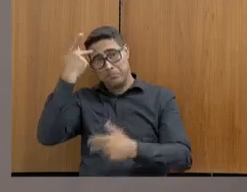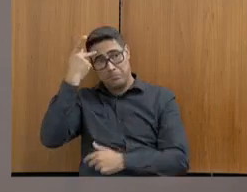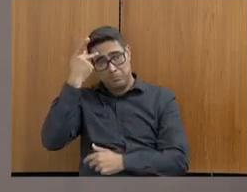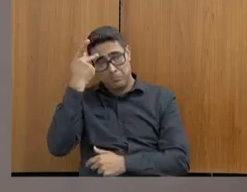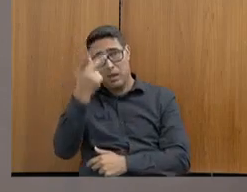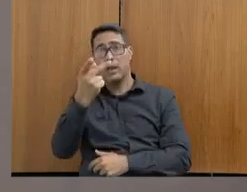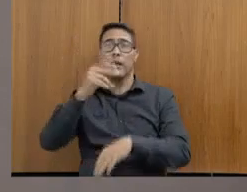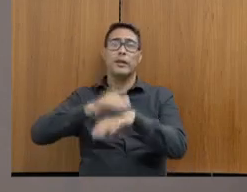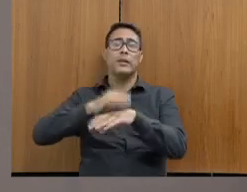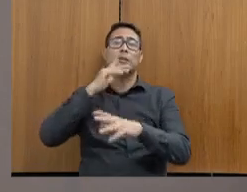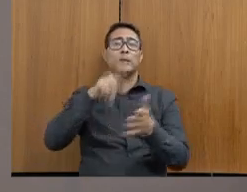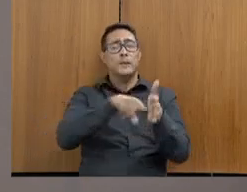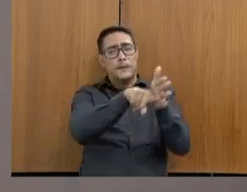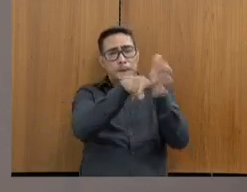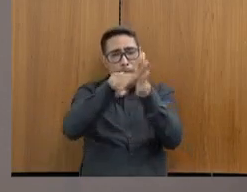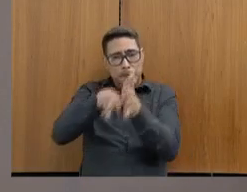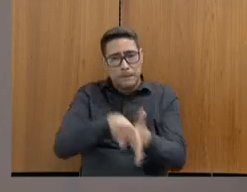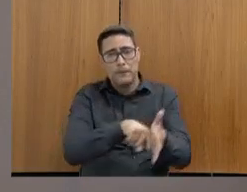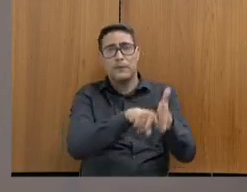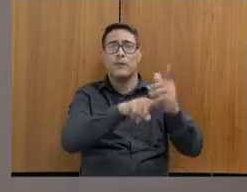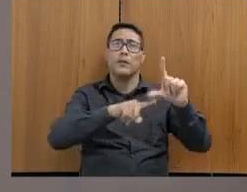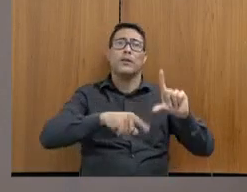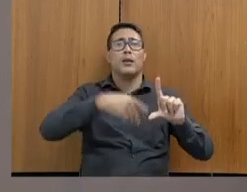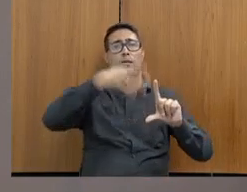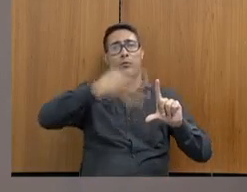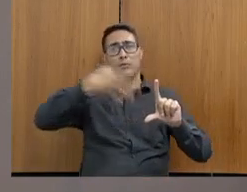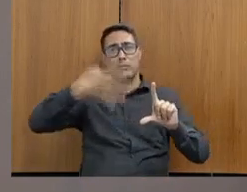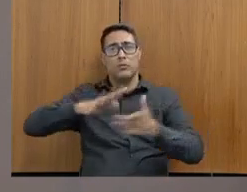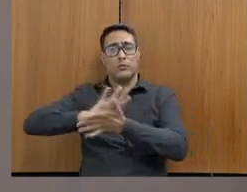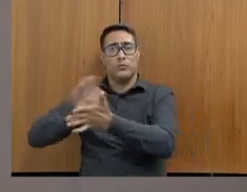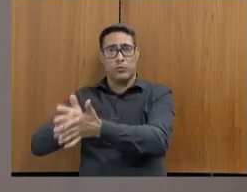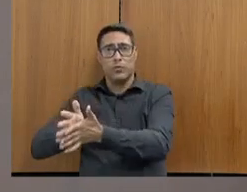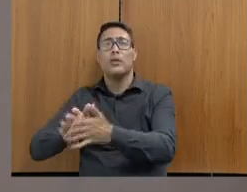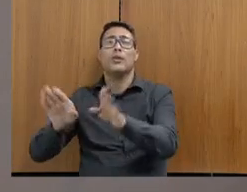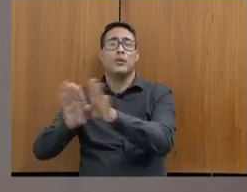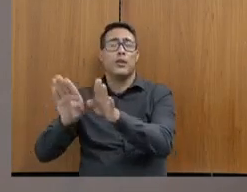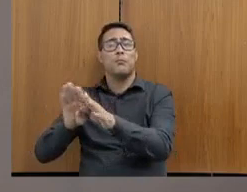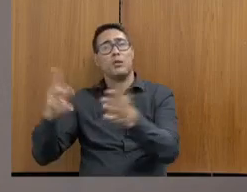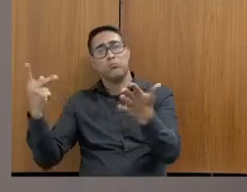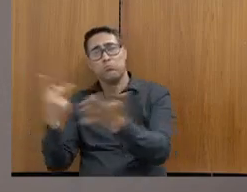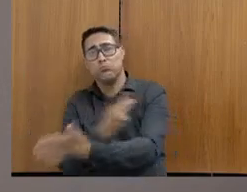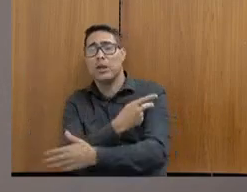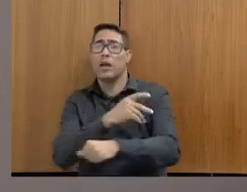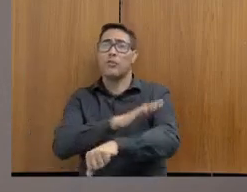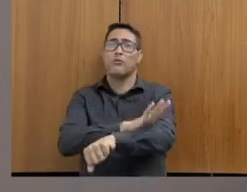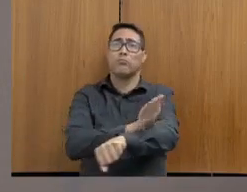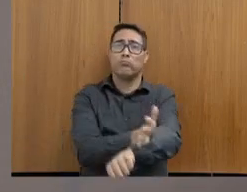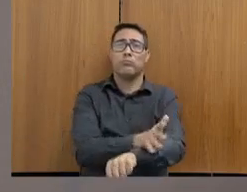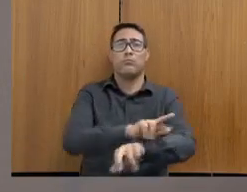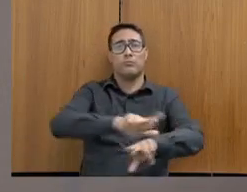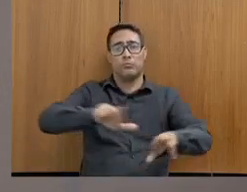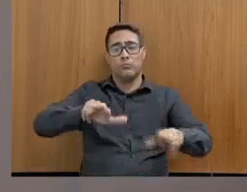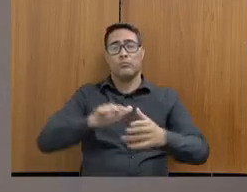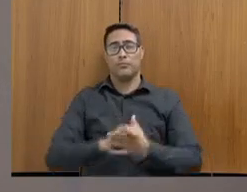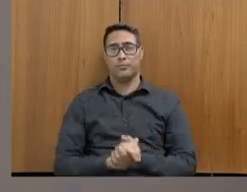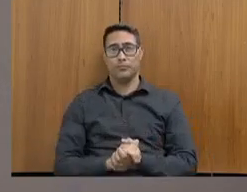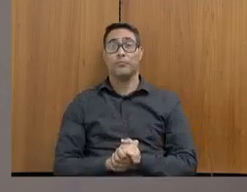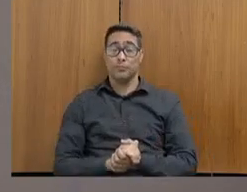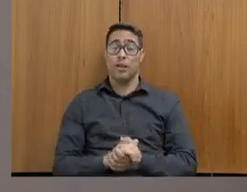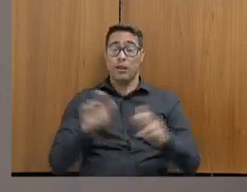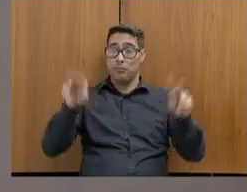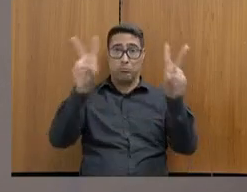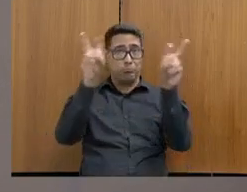a investigação da lgbtfobia quanto né os casos de racismo e Júlio racial né Então esse é um tema